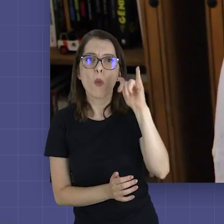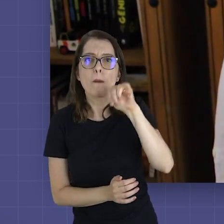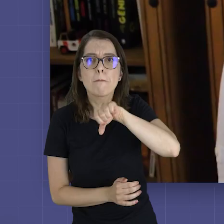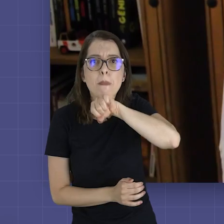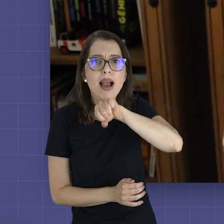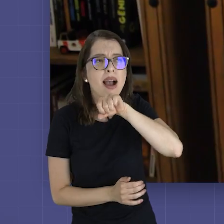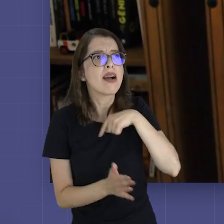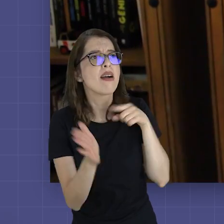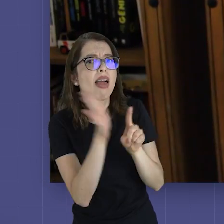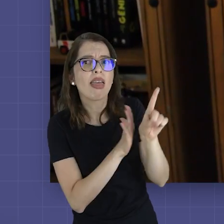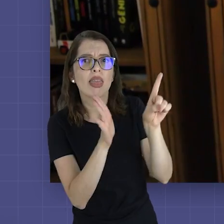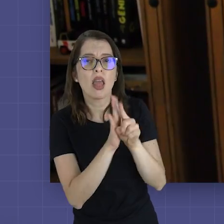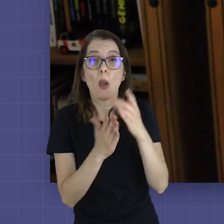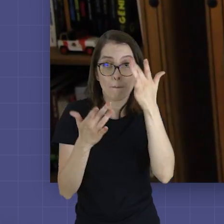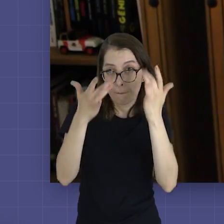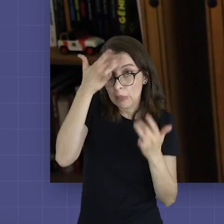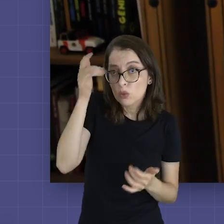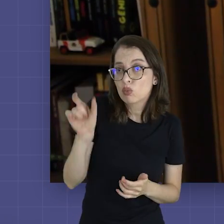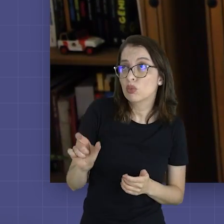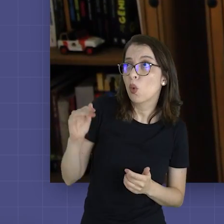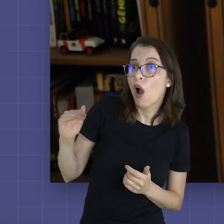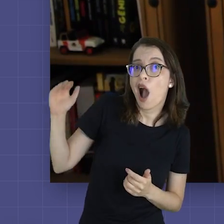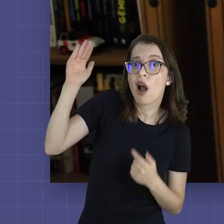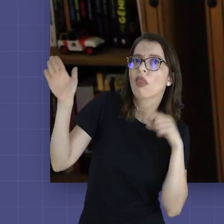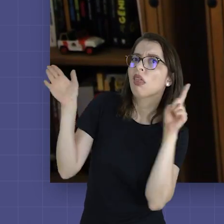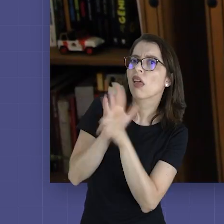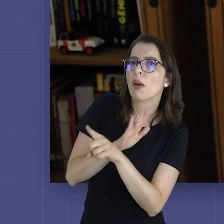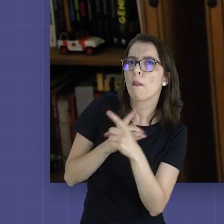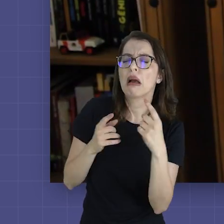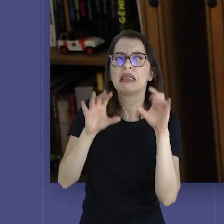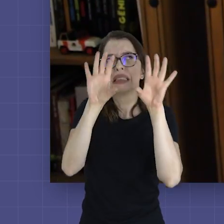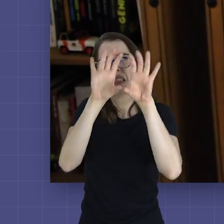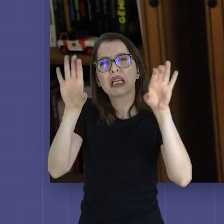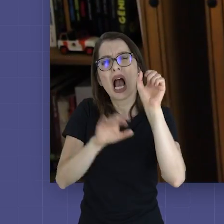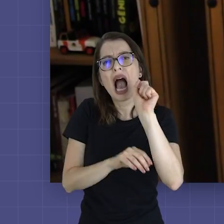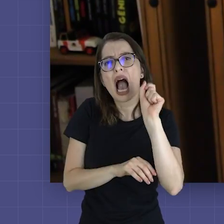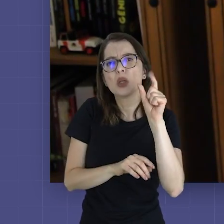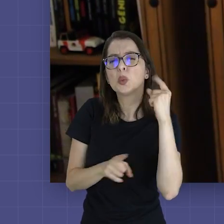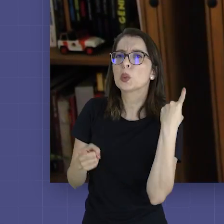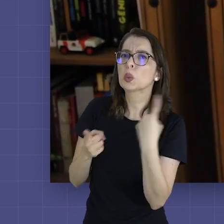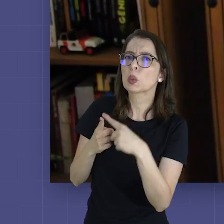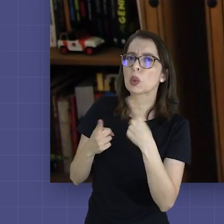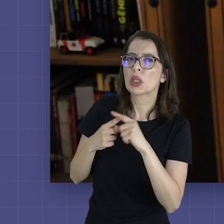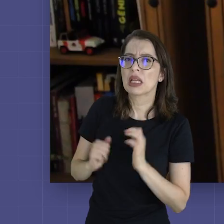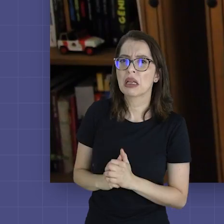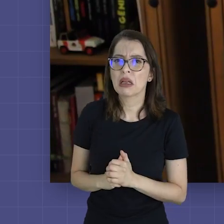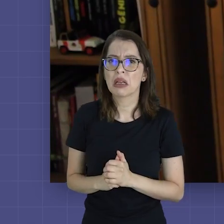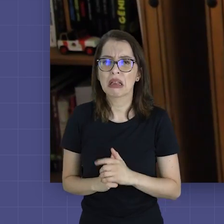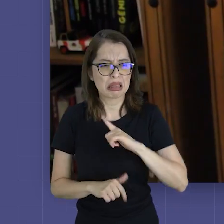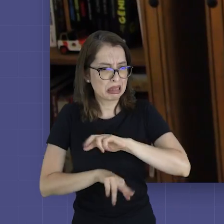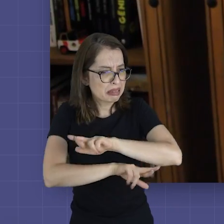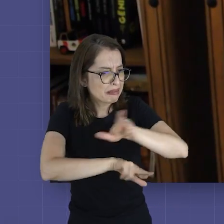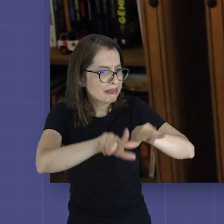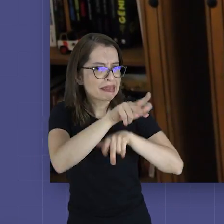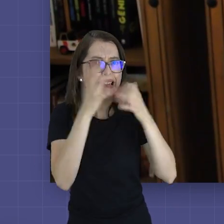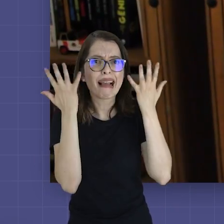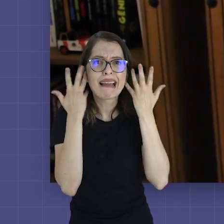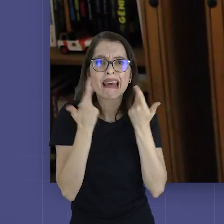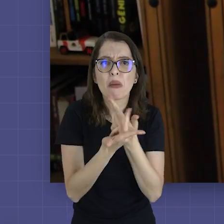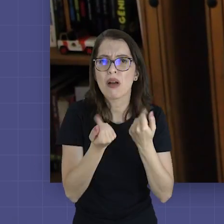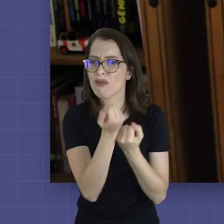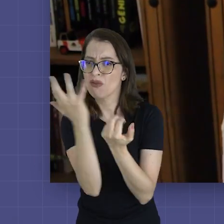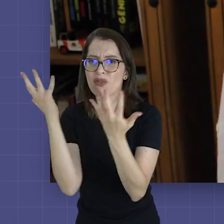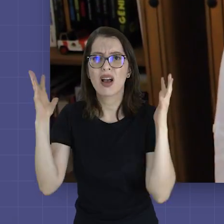tudo para os meus pais e para qualquer adulto que estivesse por perto. Por que o céu era azul? Por que tinham tantos